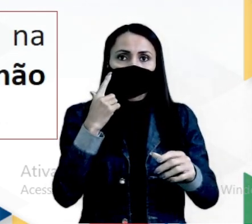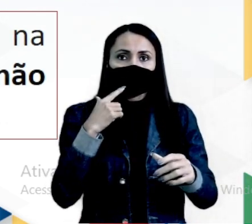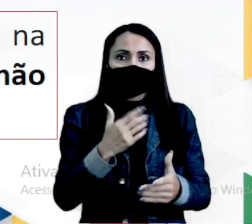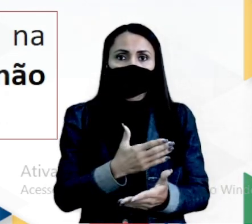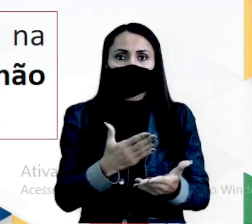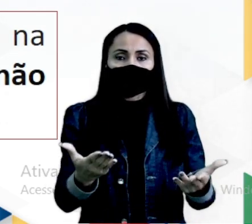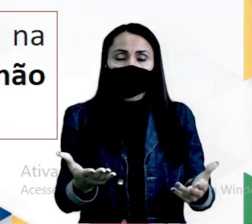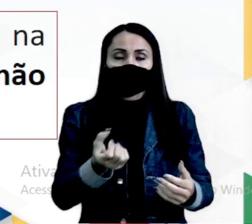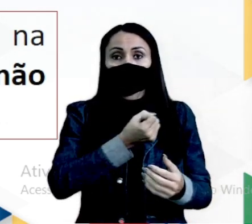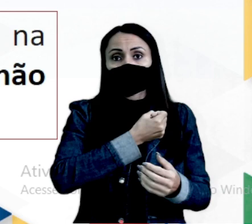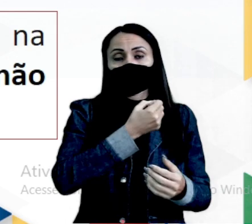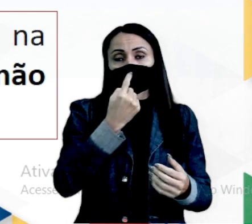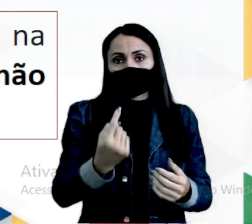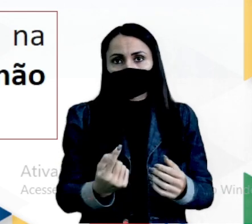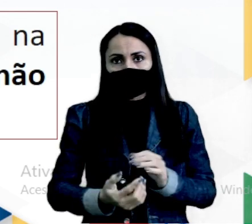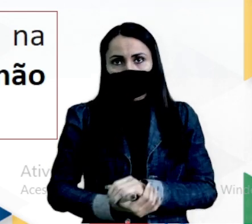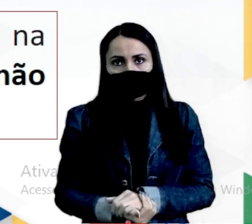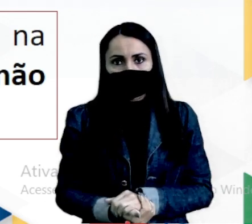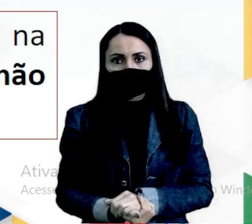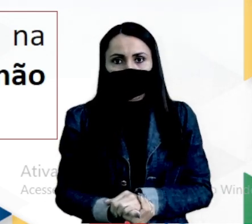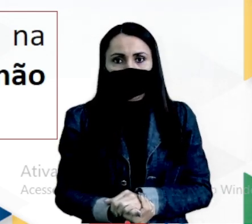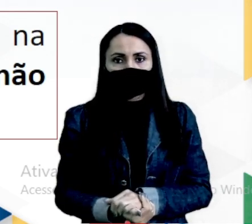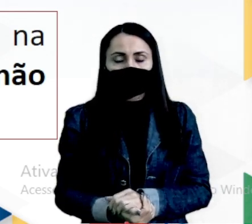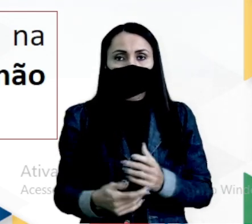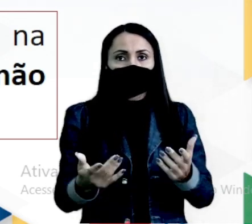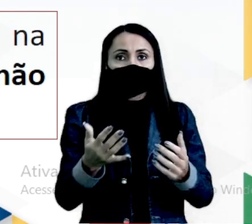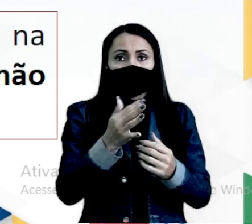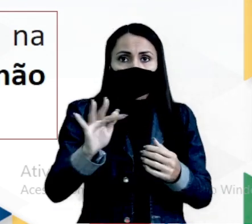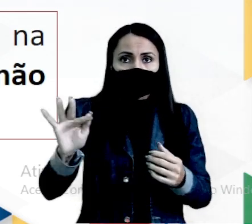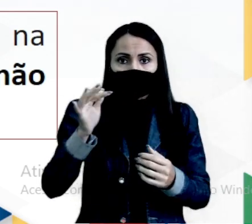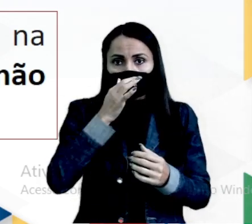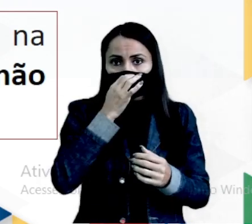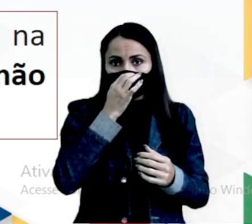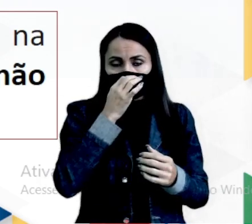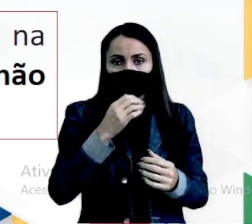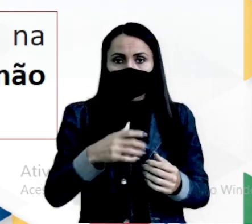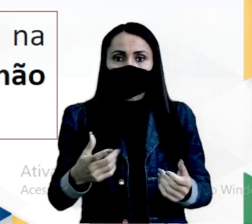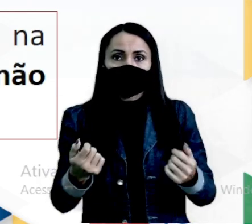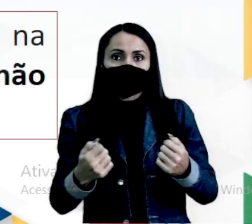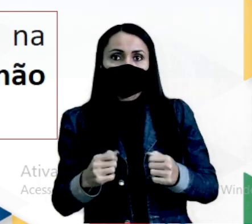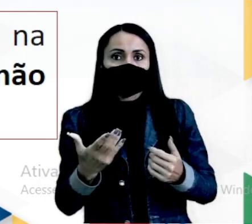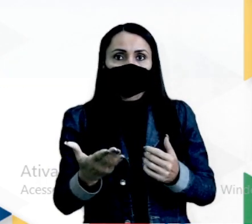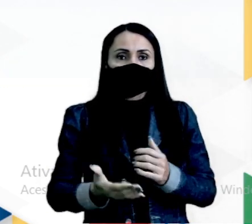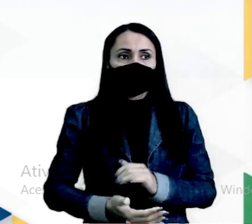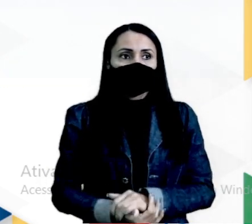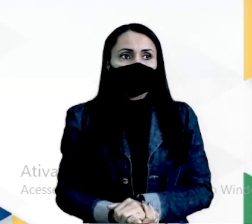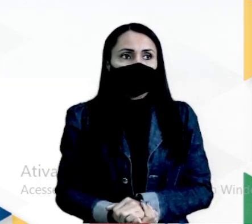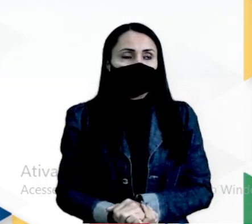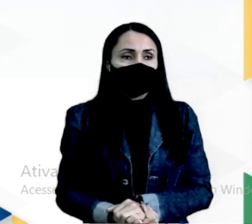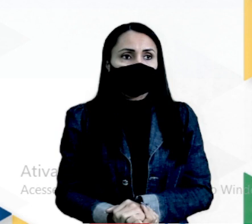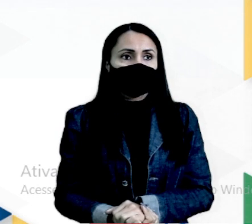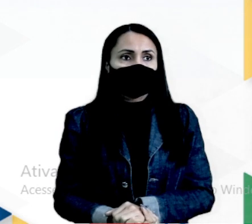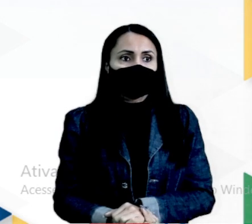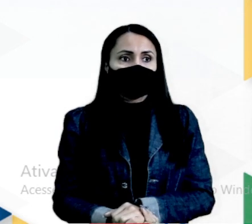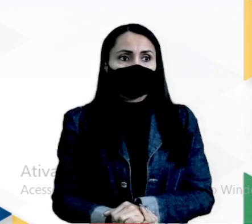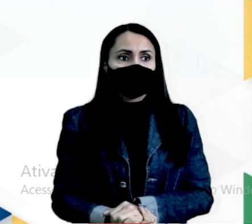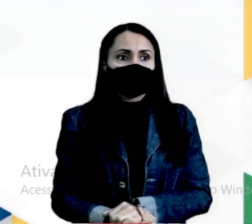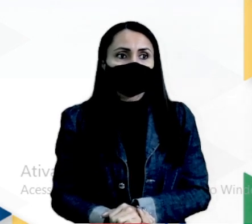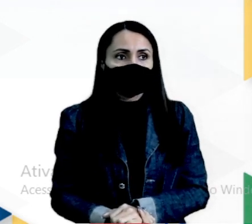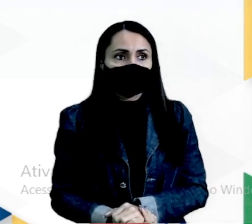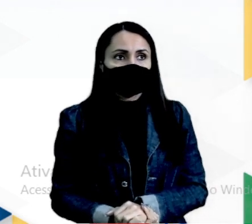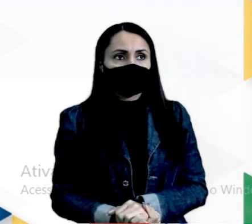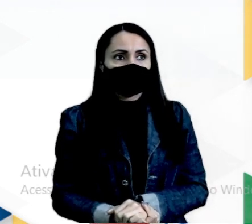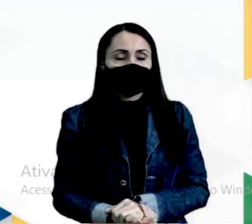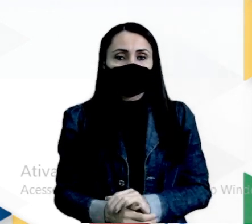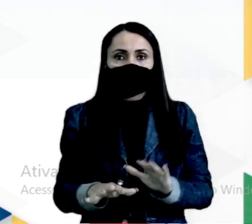em um número, tá? E aí a forma mais precisa é essa aí, tá bom? Mas é um número irracional.